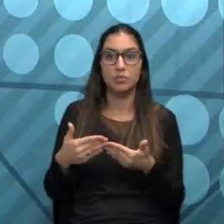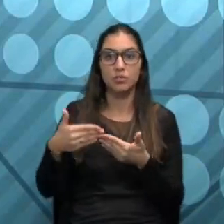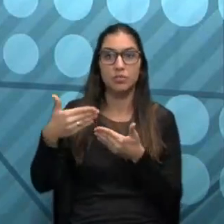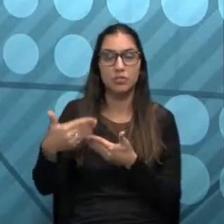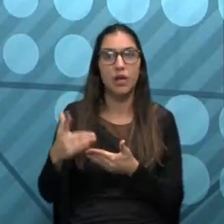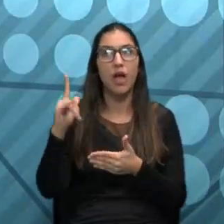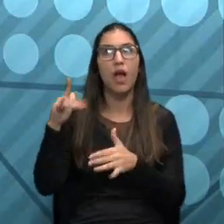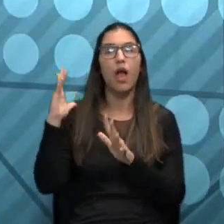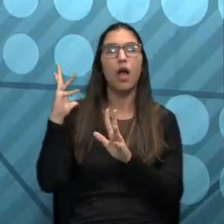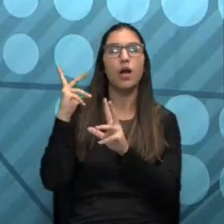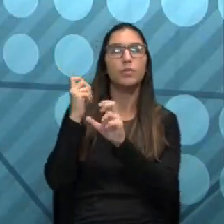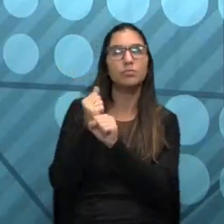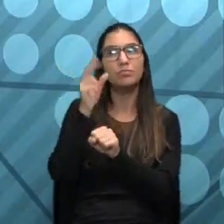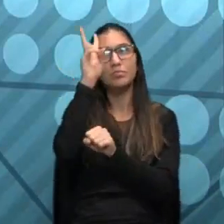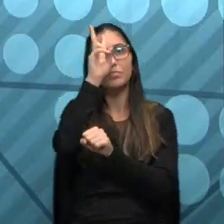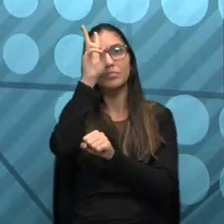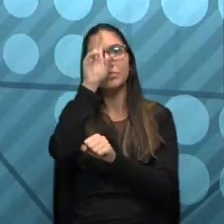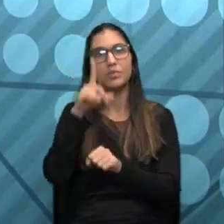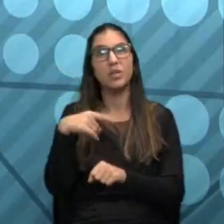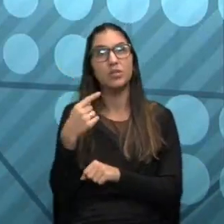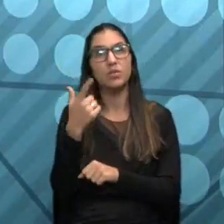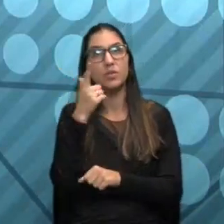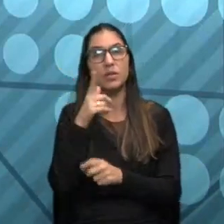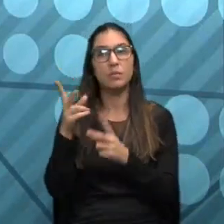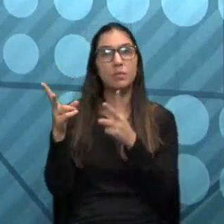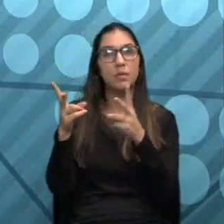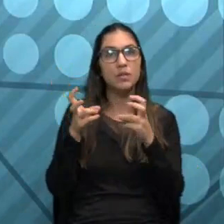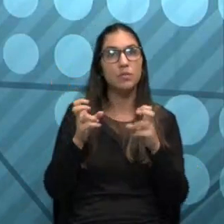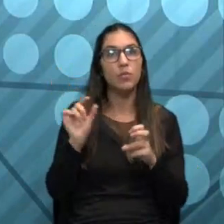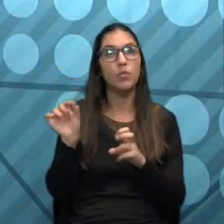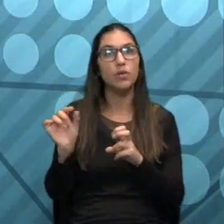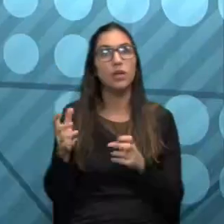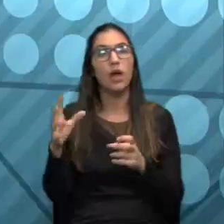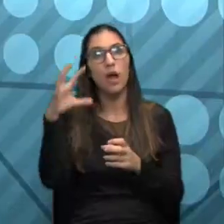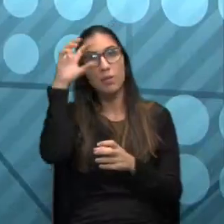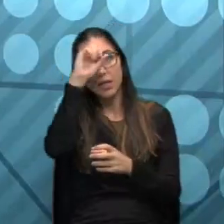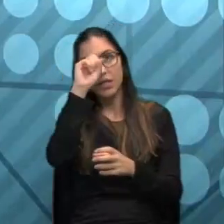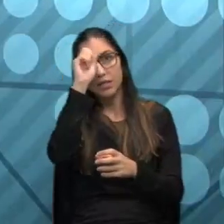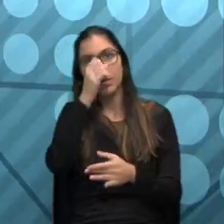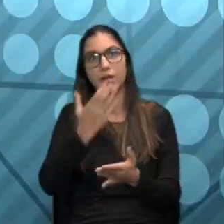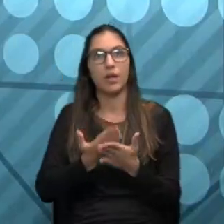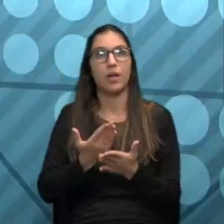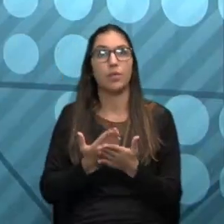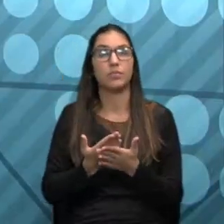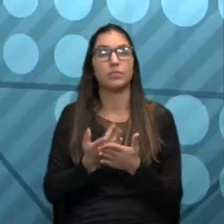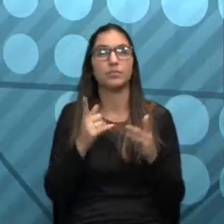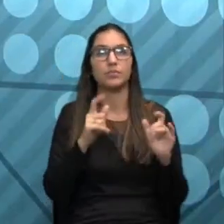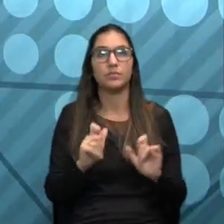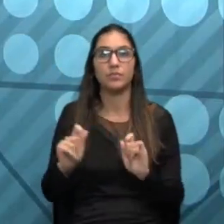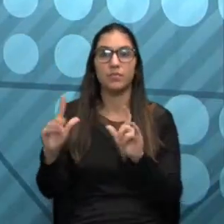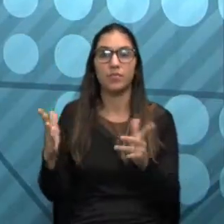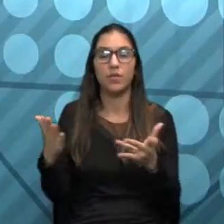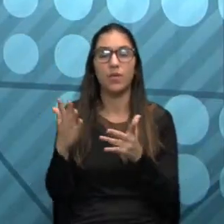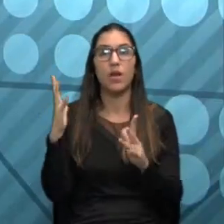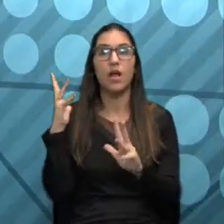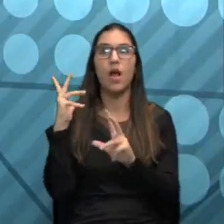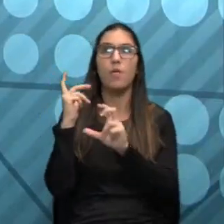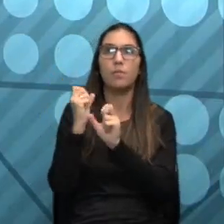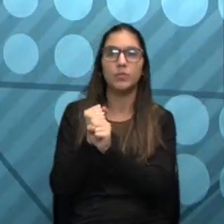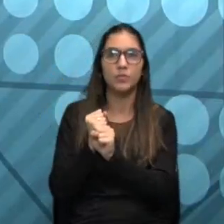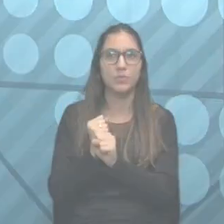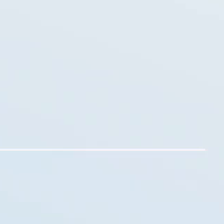nosso recapitulando, para a gente observar o que a gente aprendeu durante a aula. Então, vamos agora para o nosso